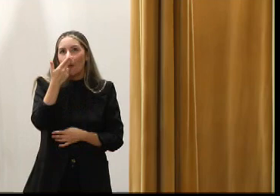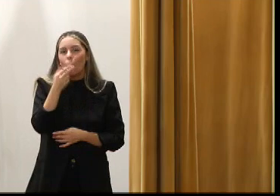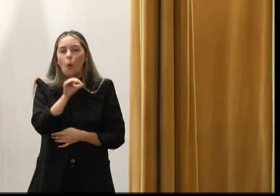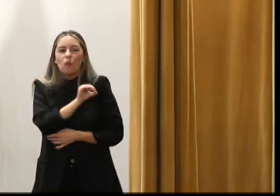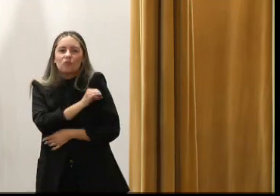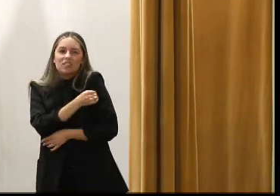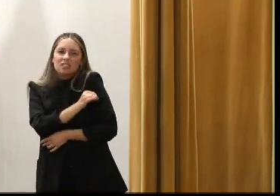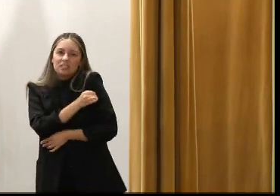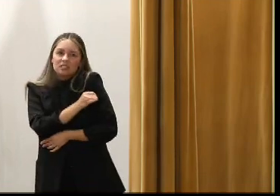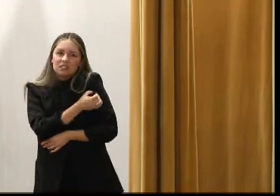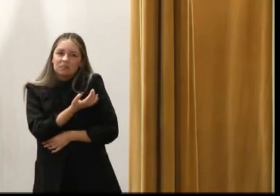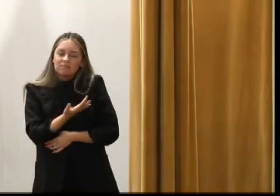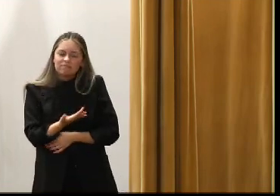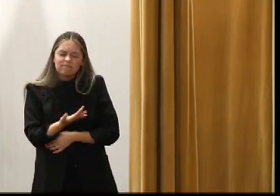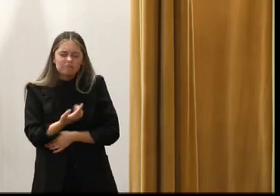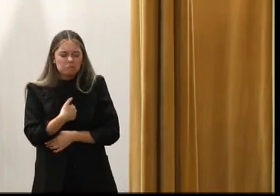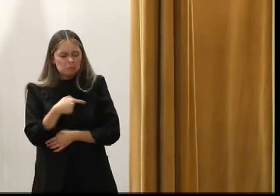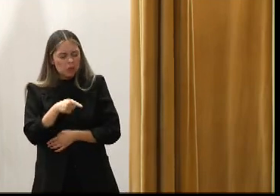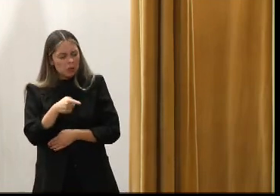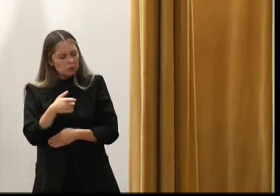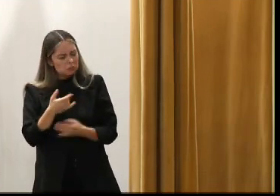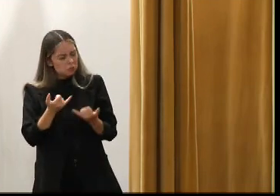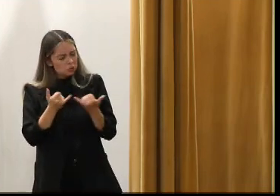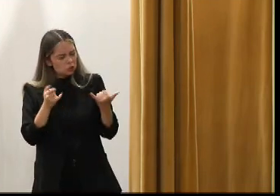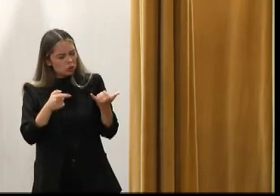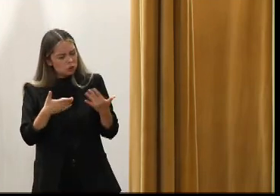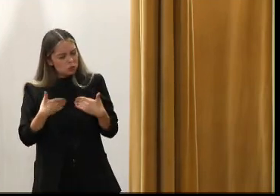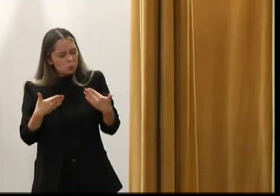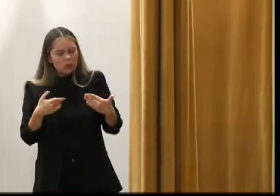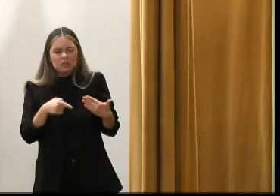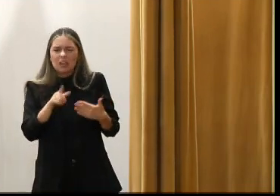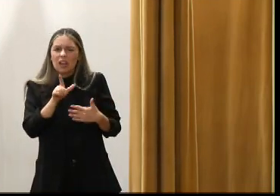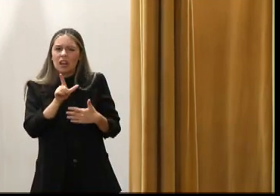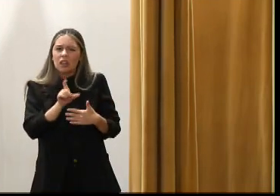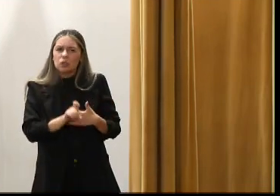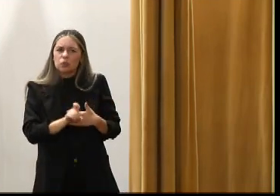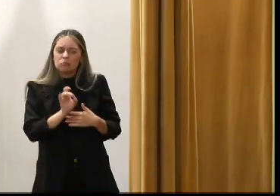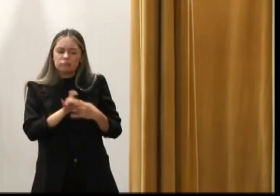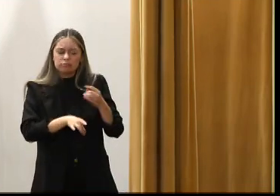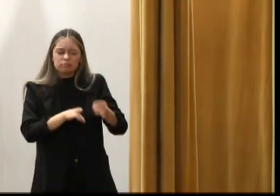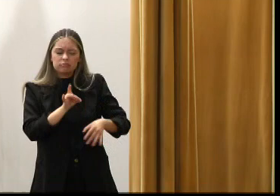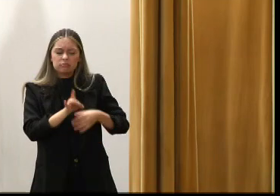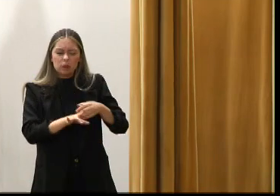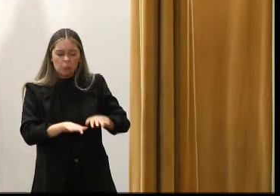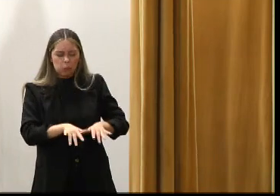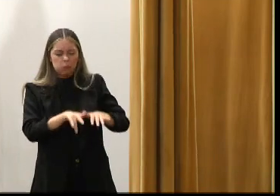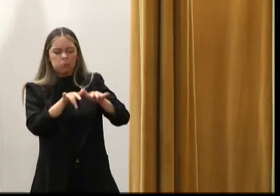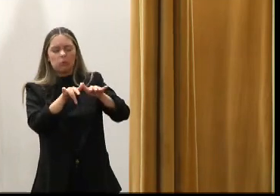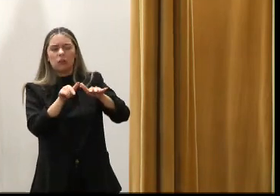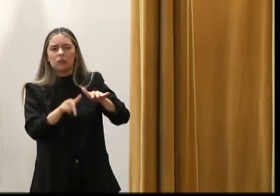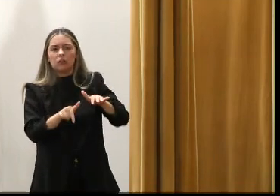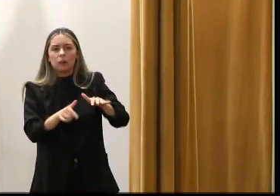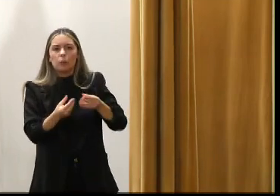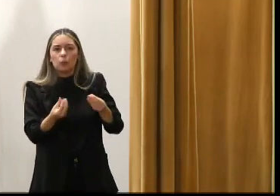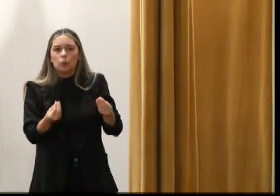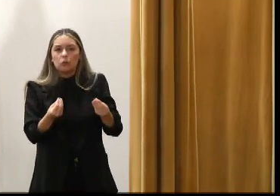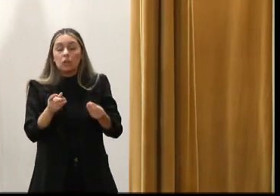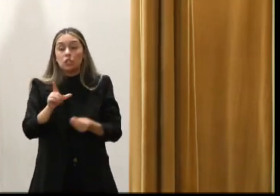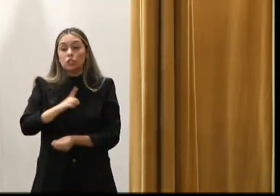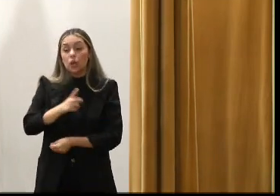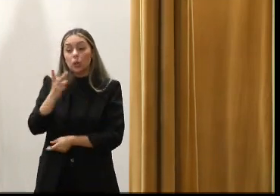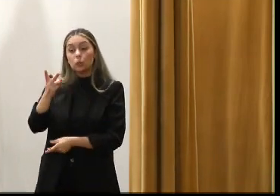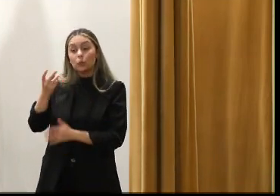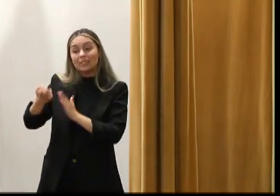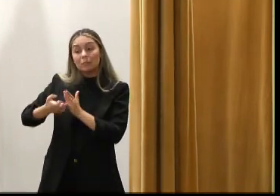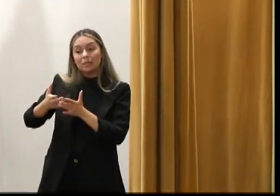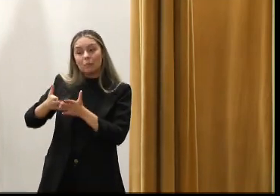oficinas. Aí, eu fiquei surpreso com aquele lixo ali, subi o talude e vi que tinham duas empresas